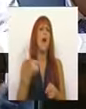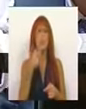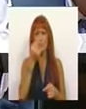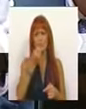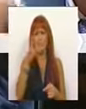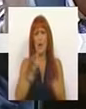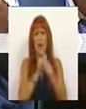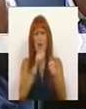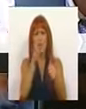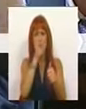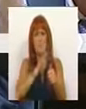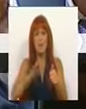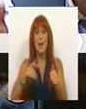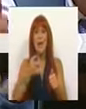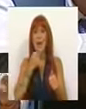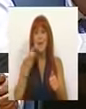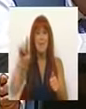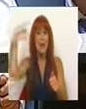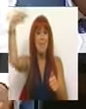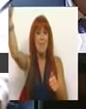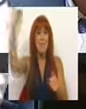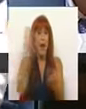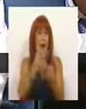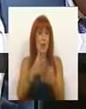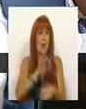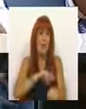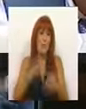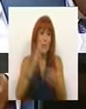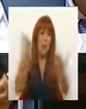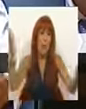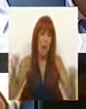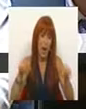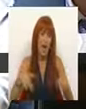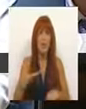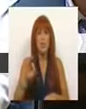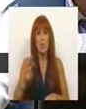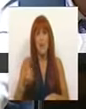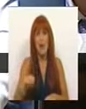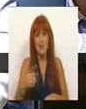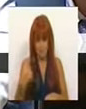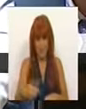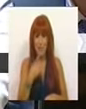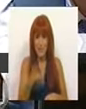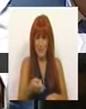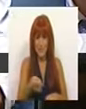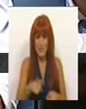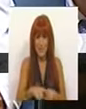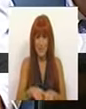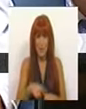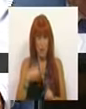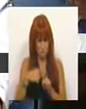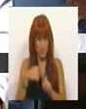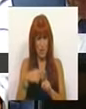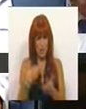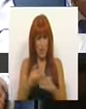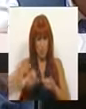assistentes operacionais que só chegarão muito tarde às escolas, Sr. Deputado. É isto que o Partido Socialista tem a dizer de